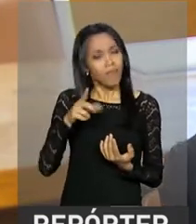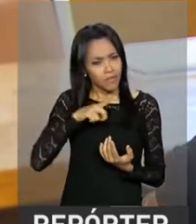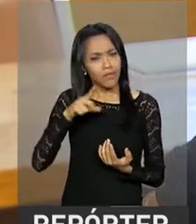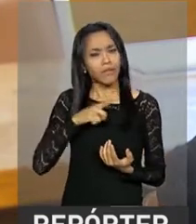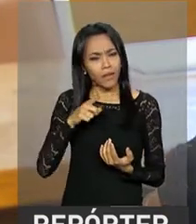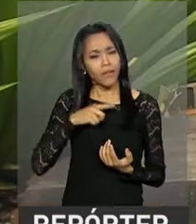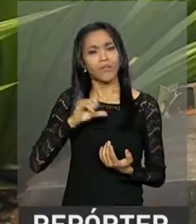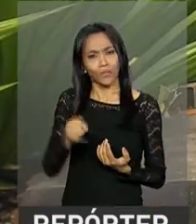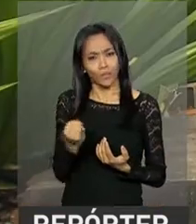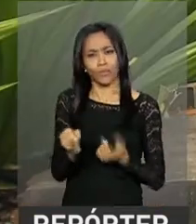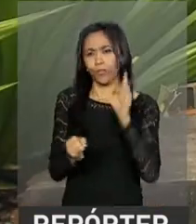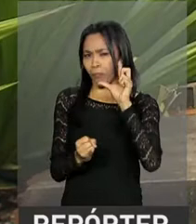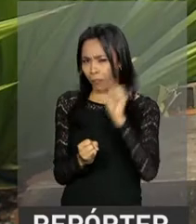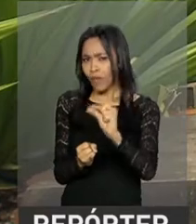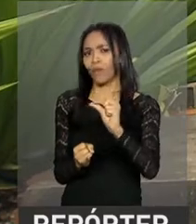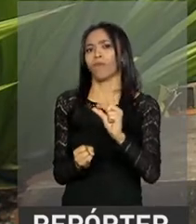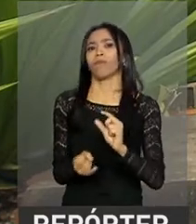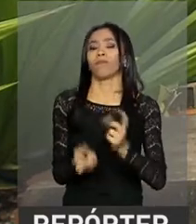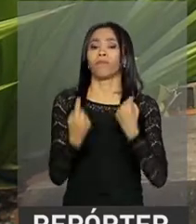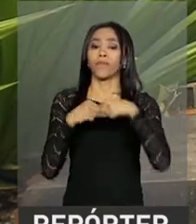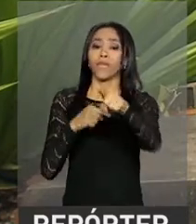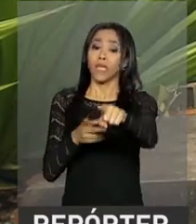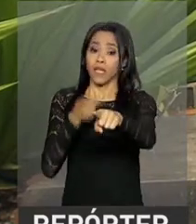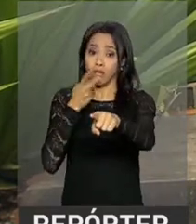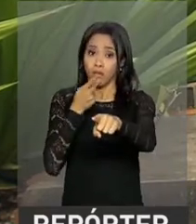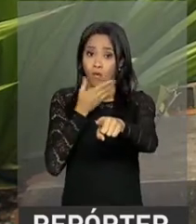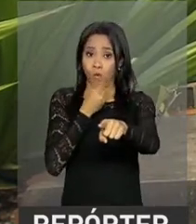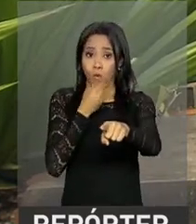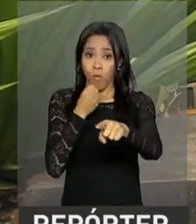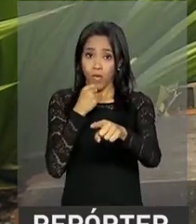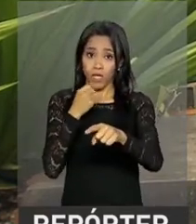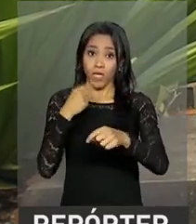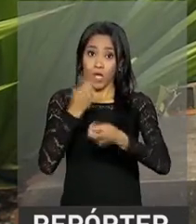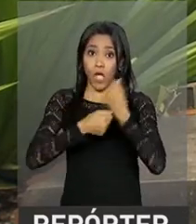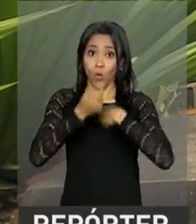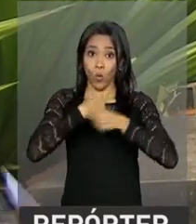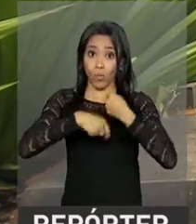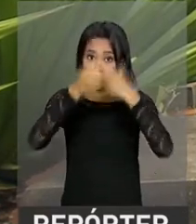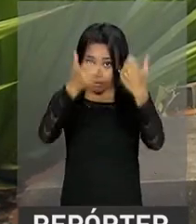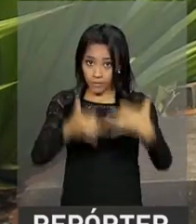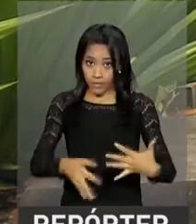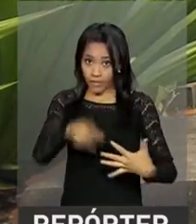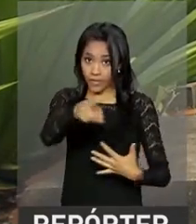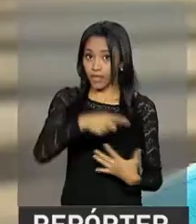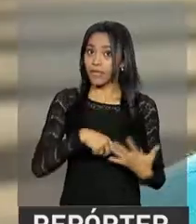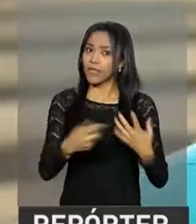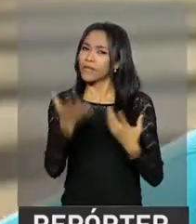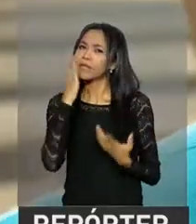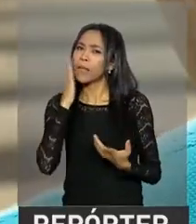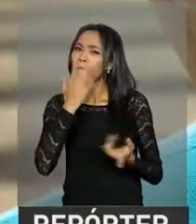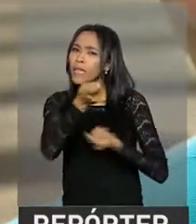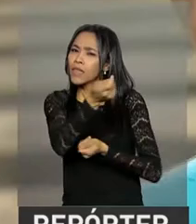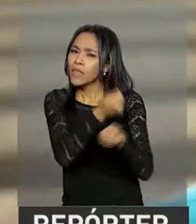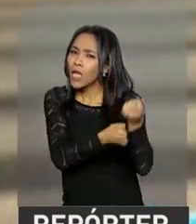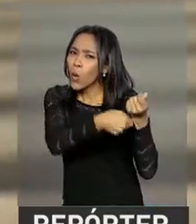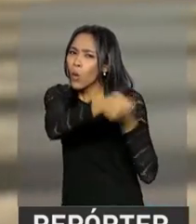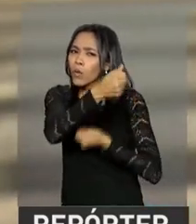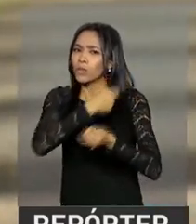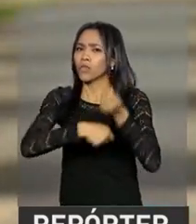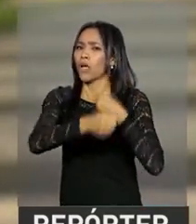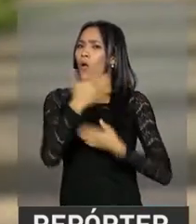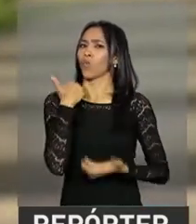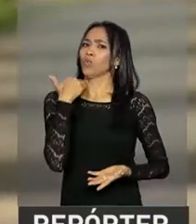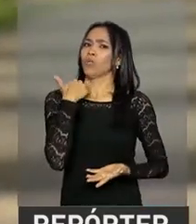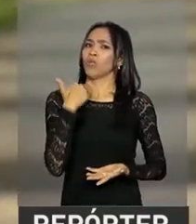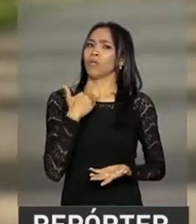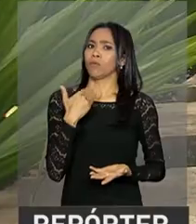mais baixos o economista roberto piscitelli alerta que é preciso saber negociar com os bancos na hora de escolher quando quitar a fatura para não